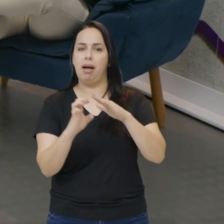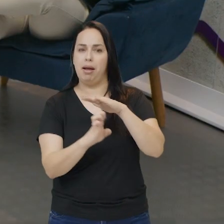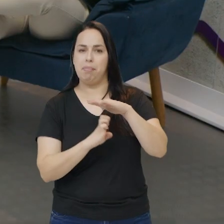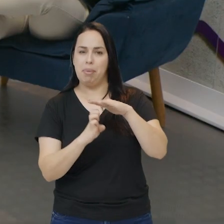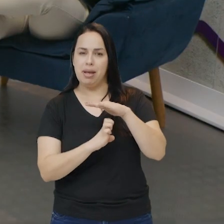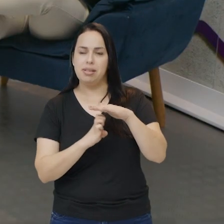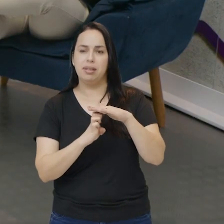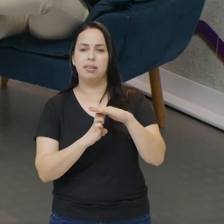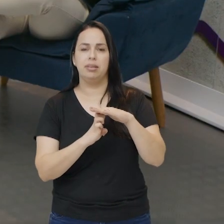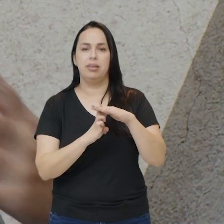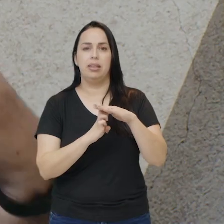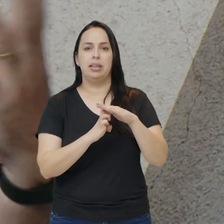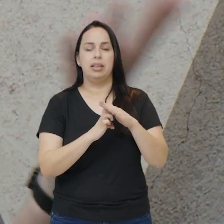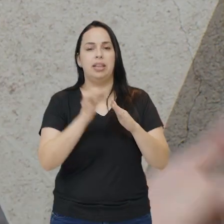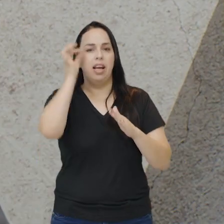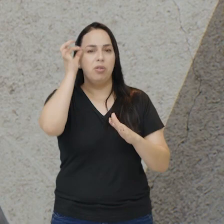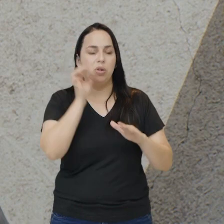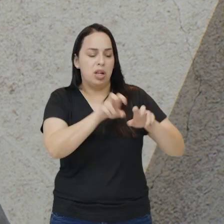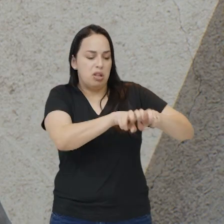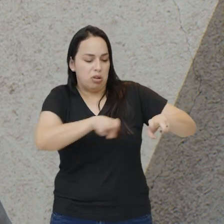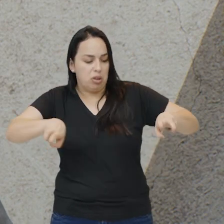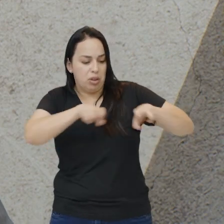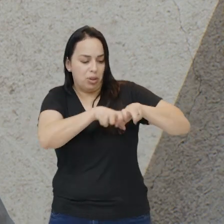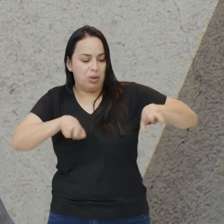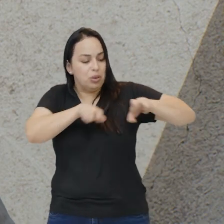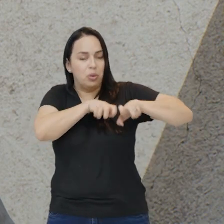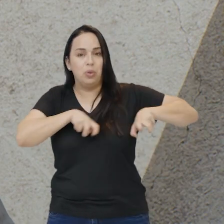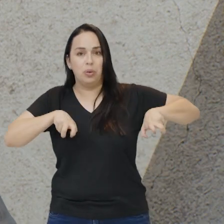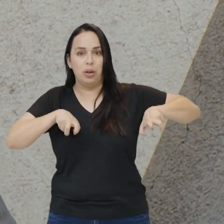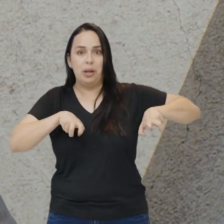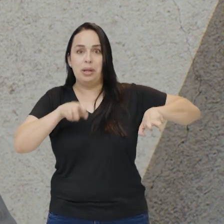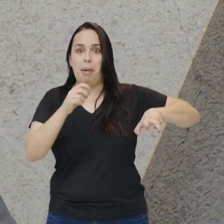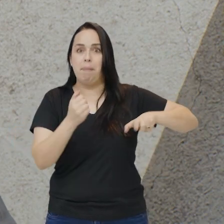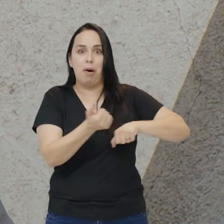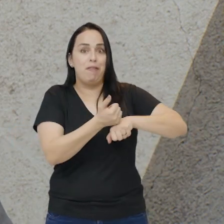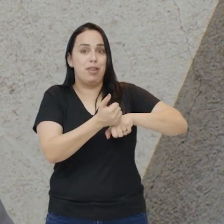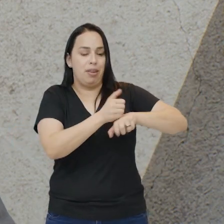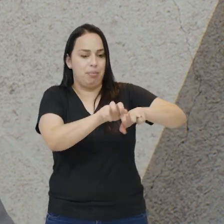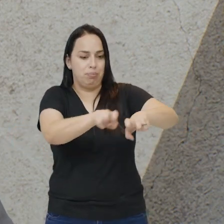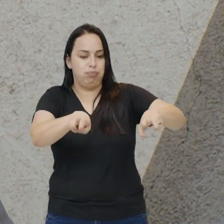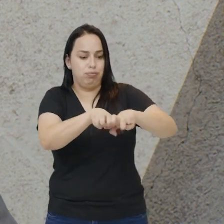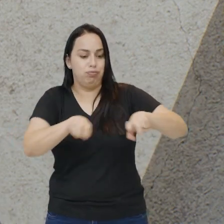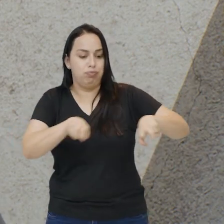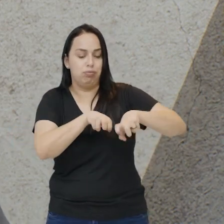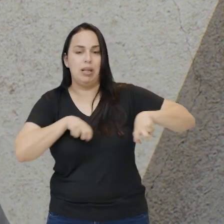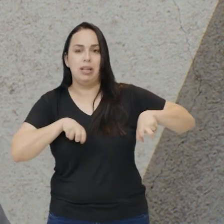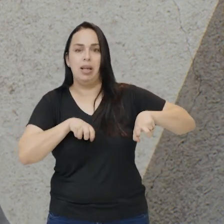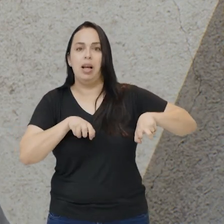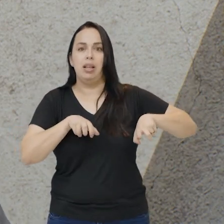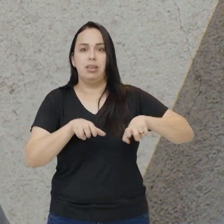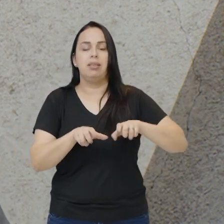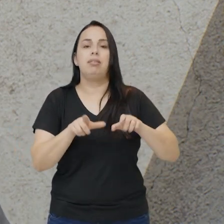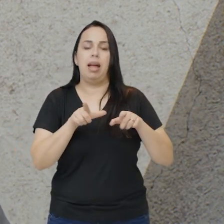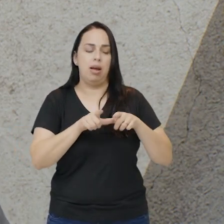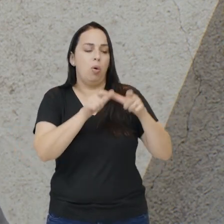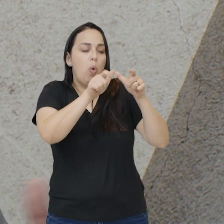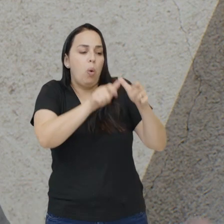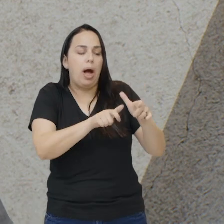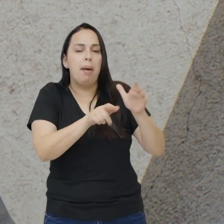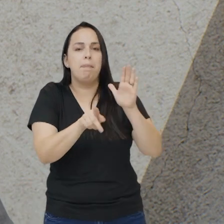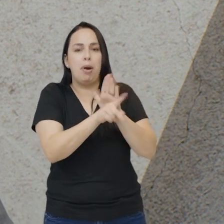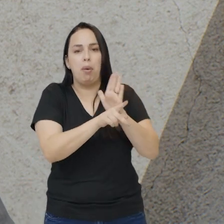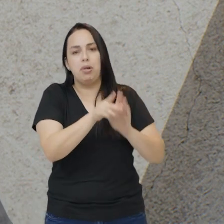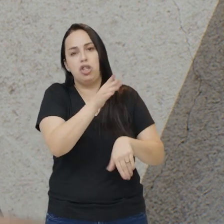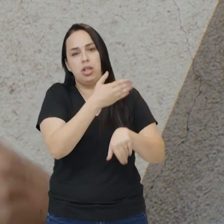centers, que tem centenas, às vezes milhares de profissionais ali, há um setor de treinamento justamente para